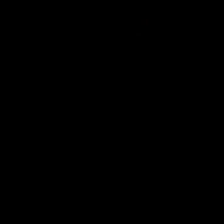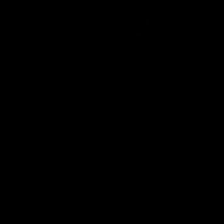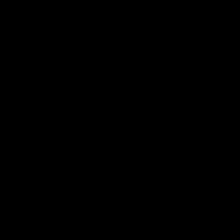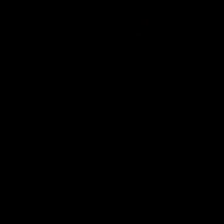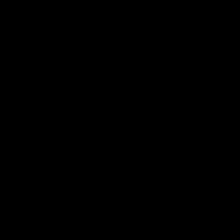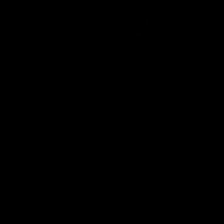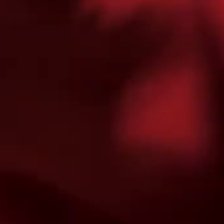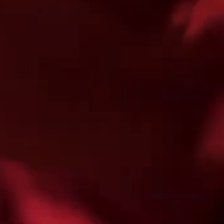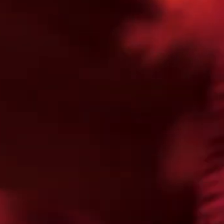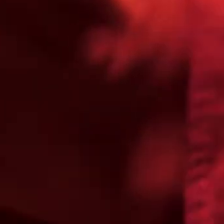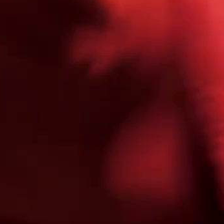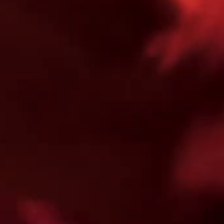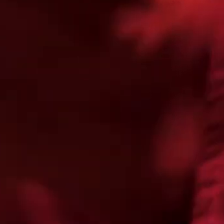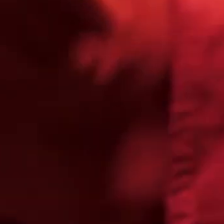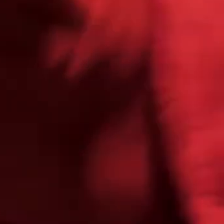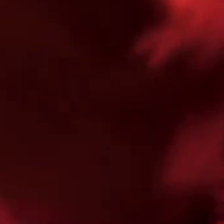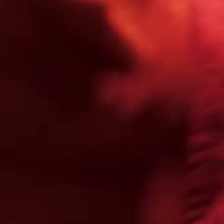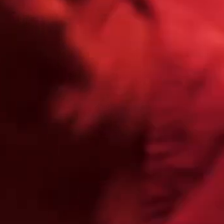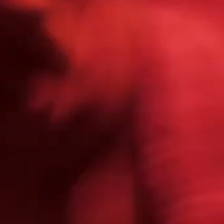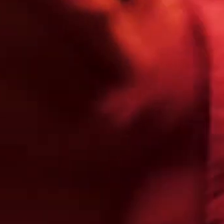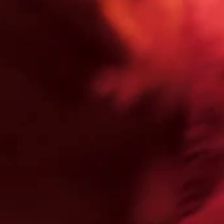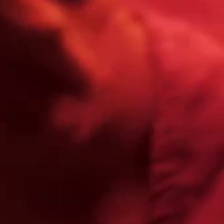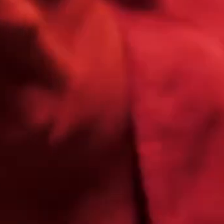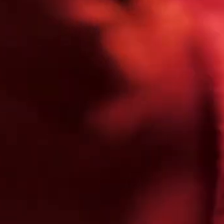Tela preta. Mãos de Liesa batendo palmas.